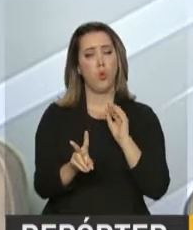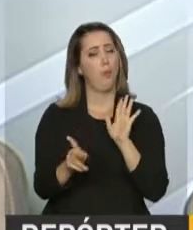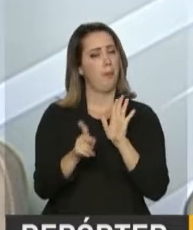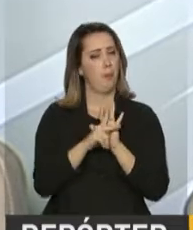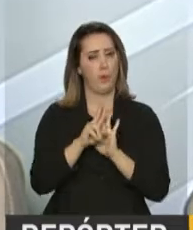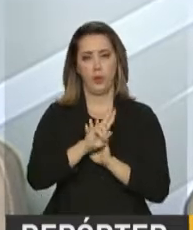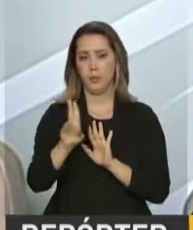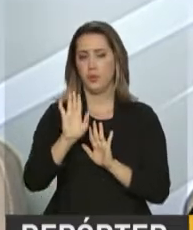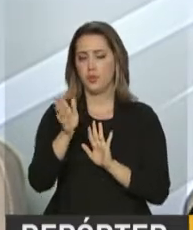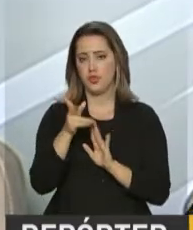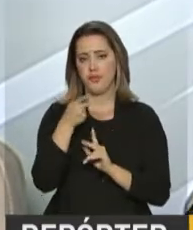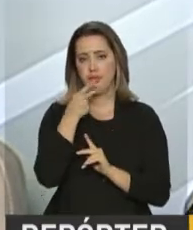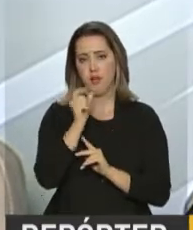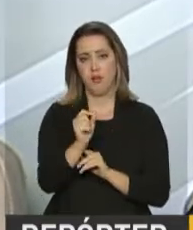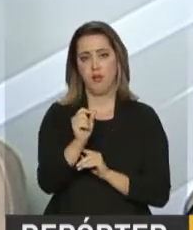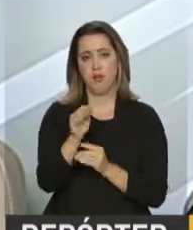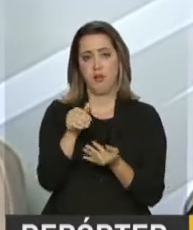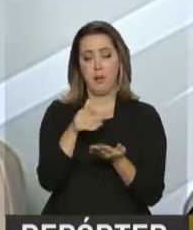nome diz,